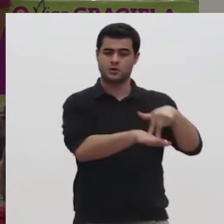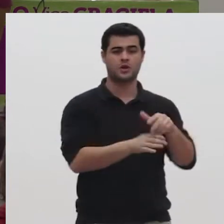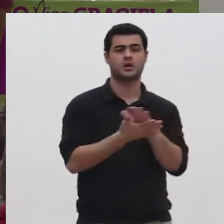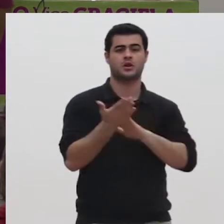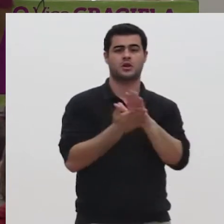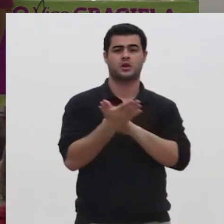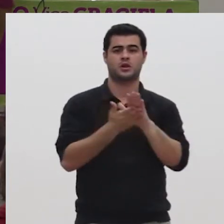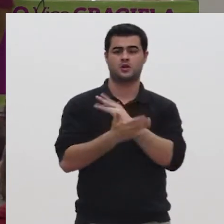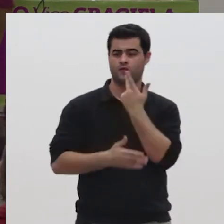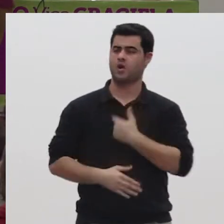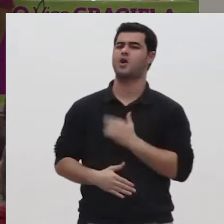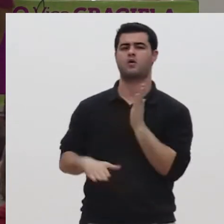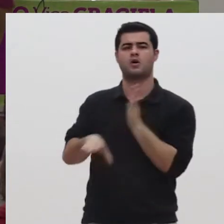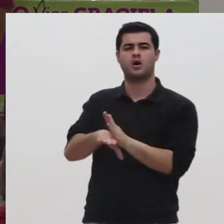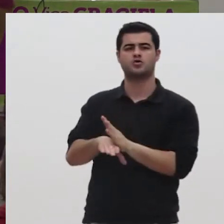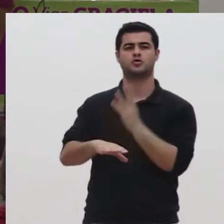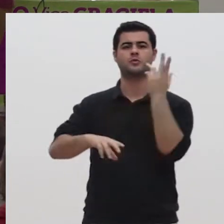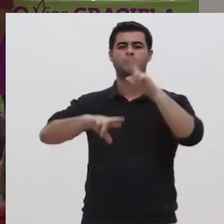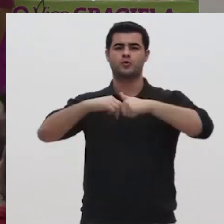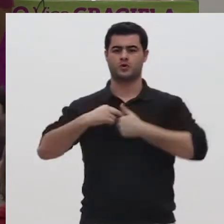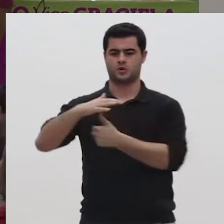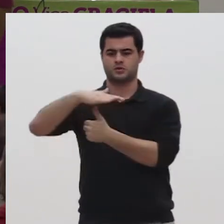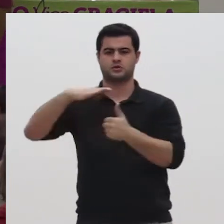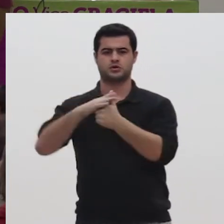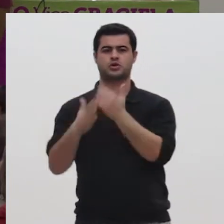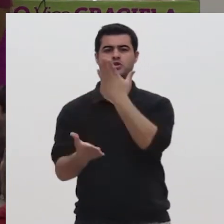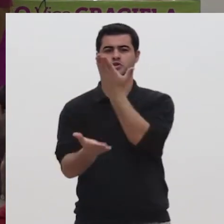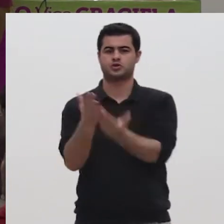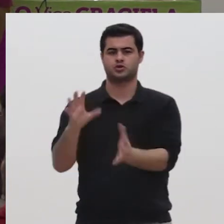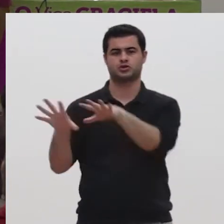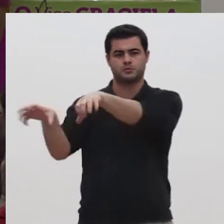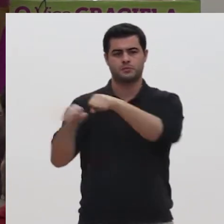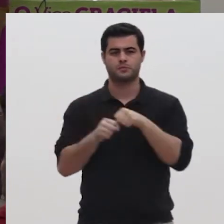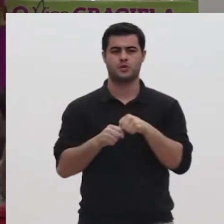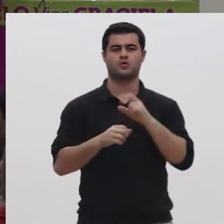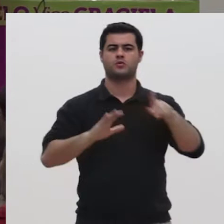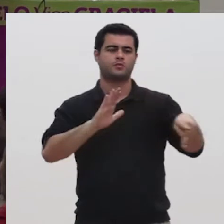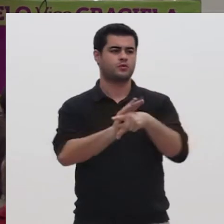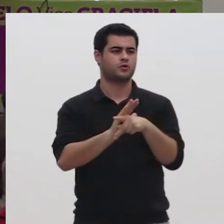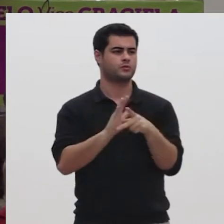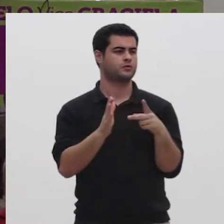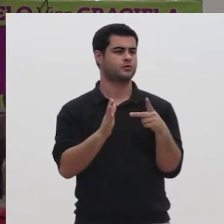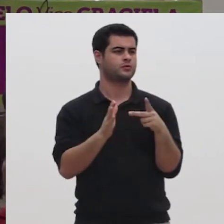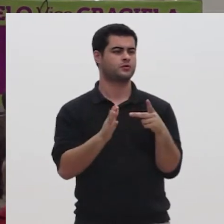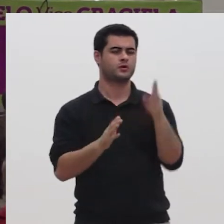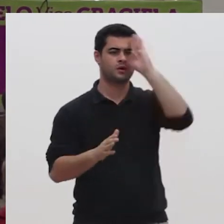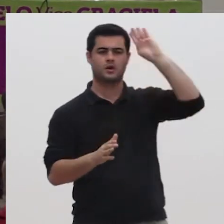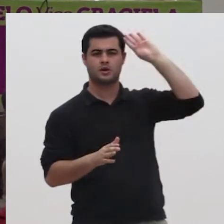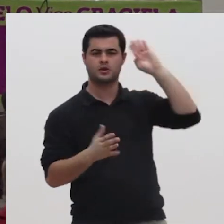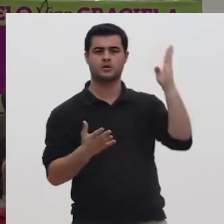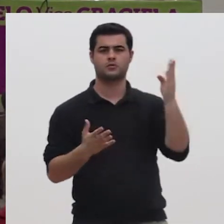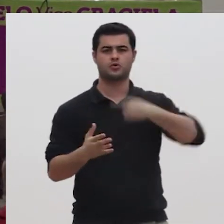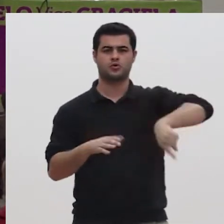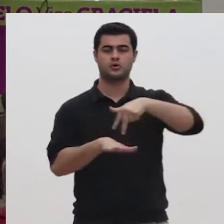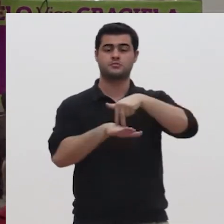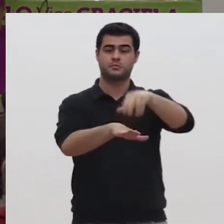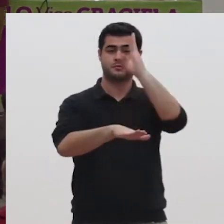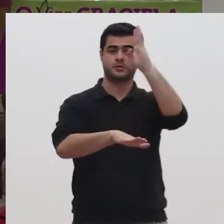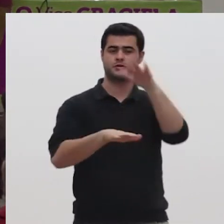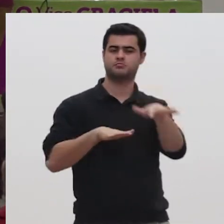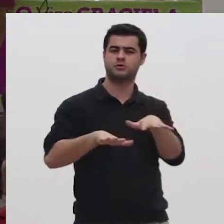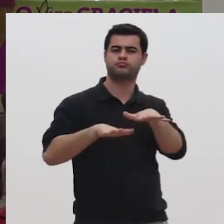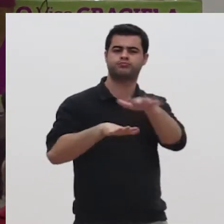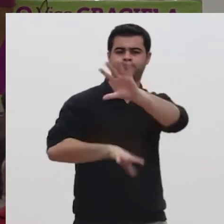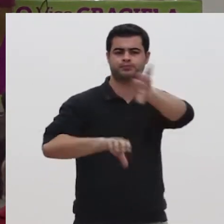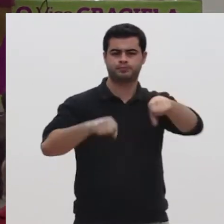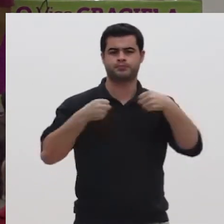posicionou quando a atual reitoria tirou o prédio do DCE dos estudantes, que é o principal o principal espaço de mobilização estudantil do